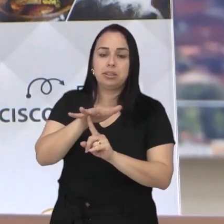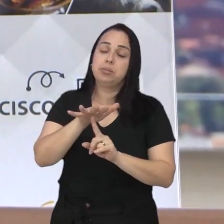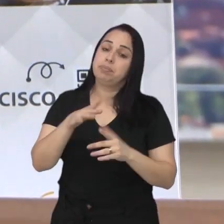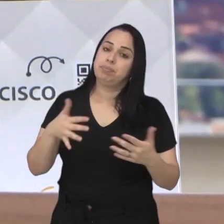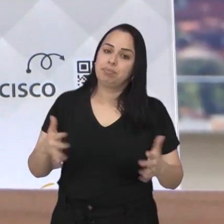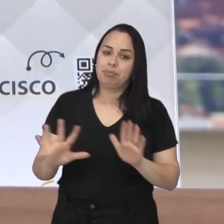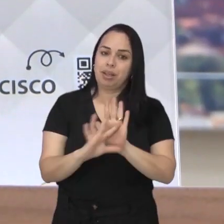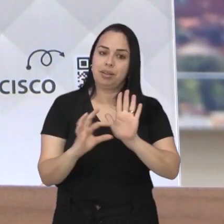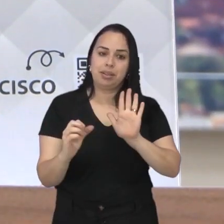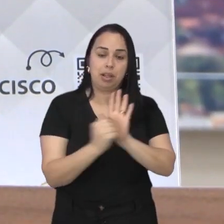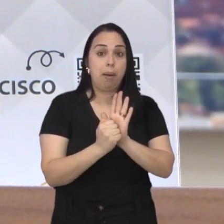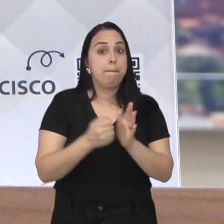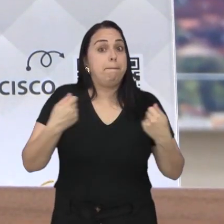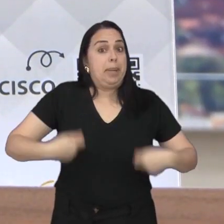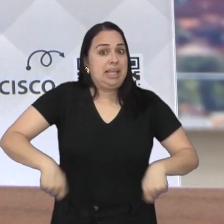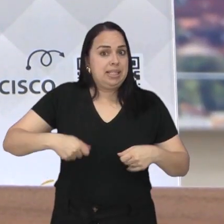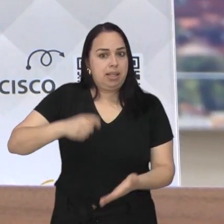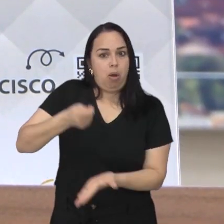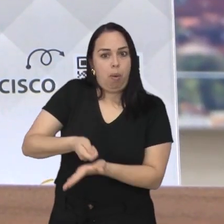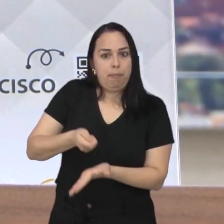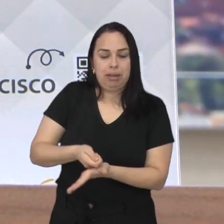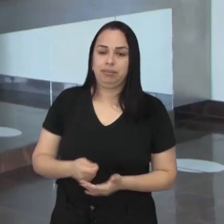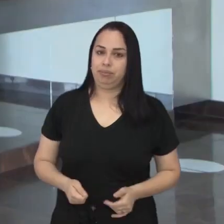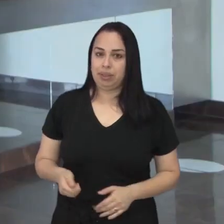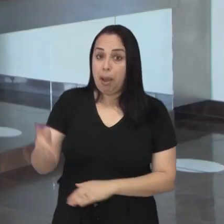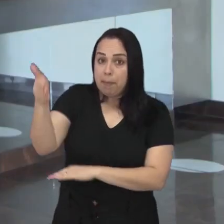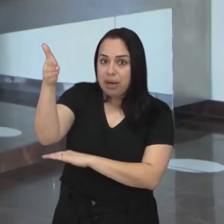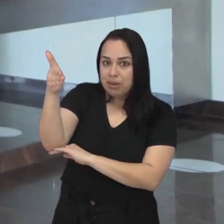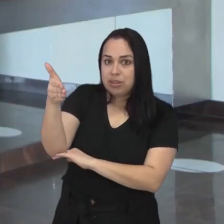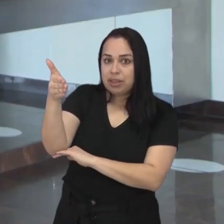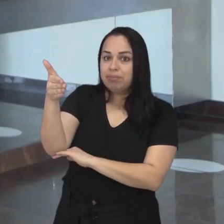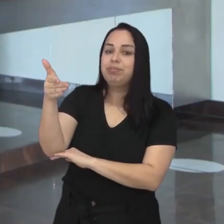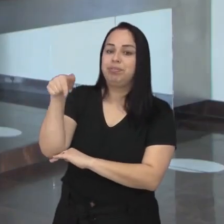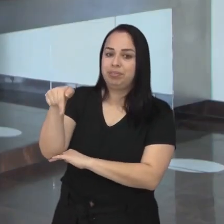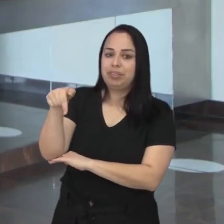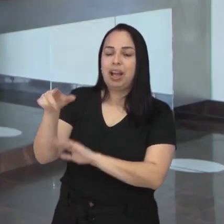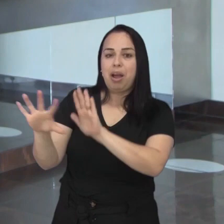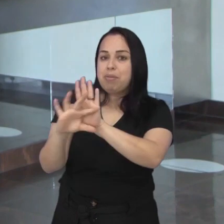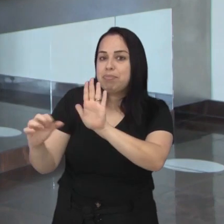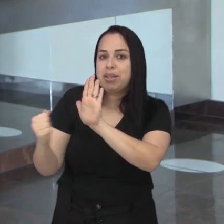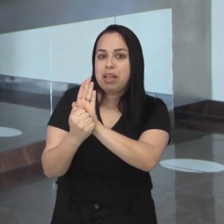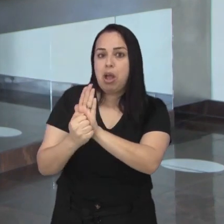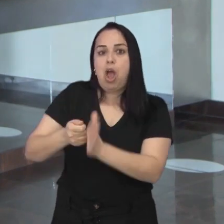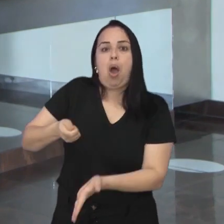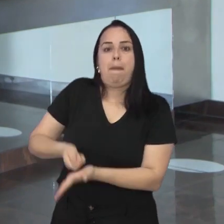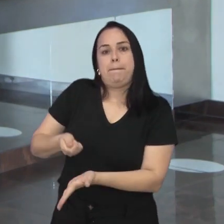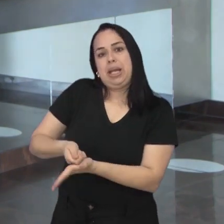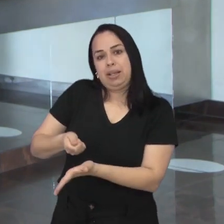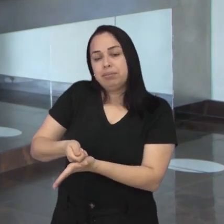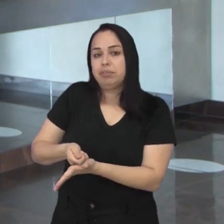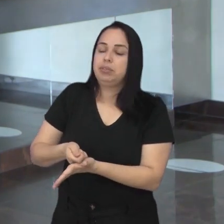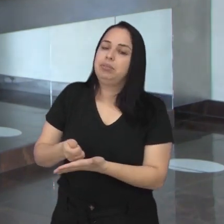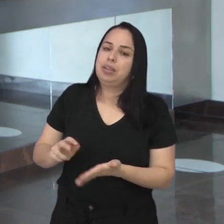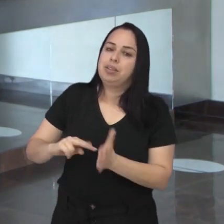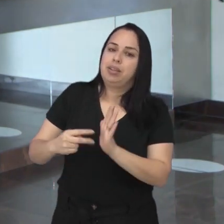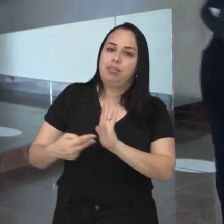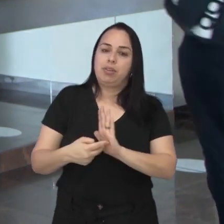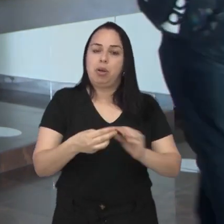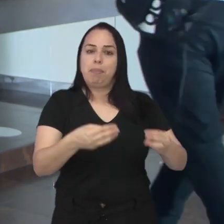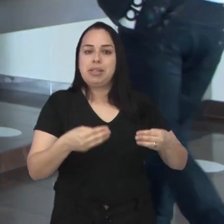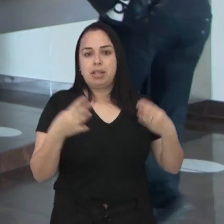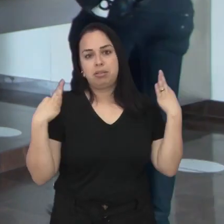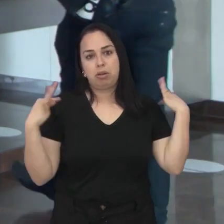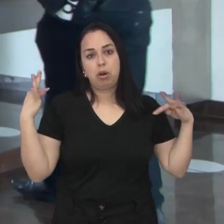de turismo, o cadastro é obrigatório. Para os hotéis, o cadastro é uma obrigação, ou